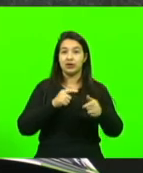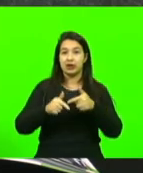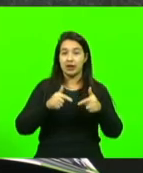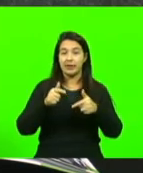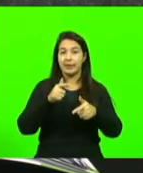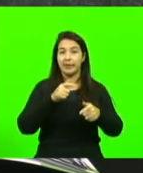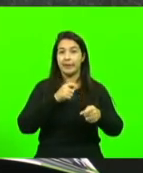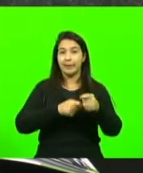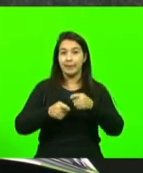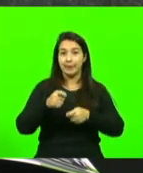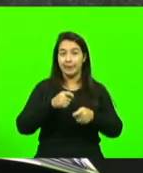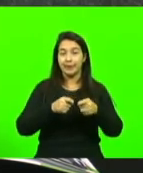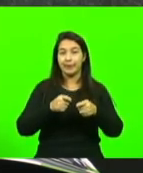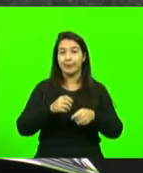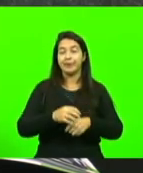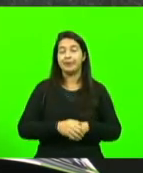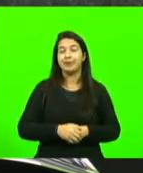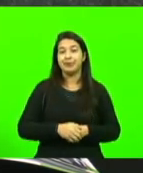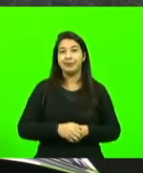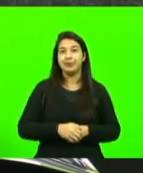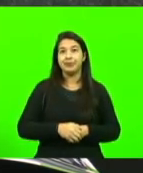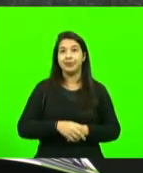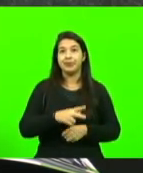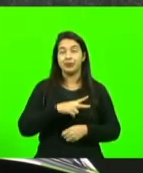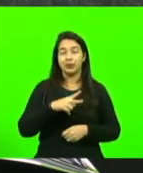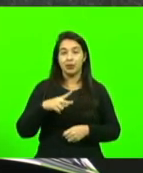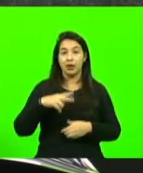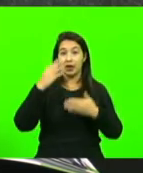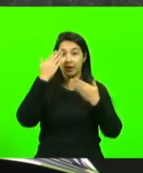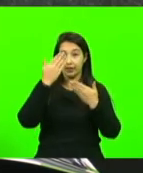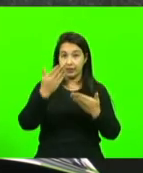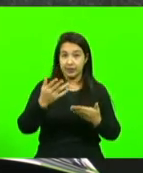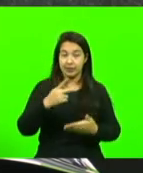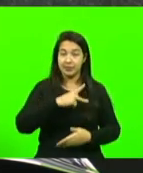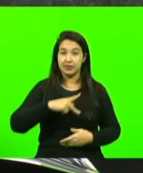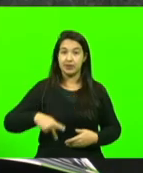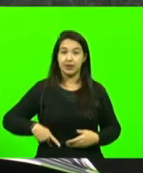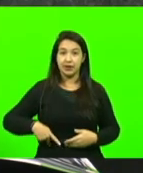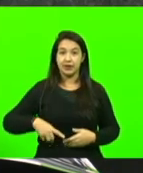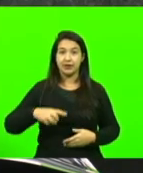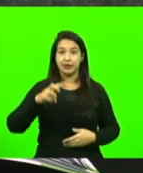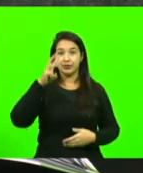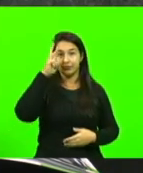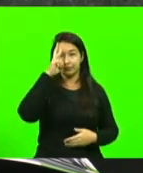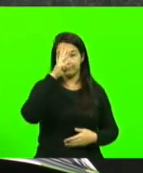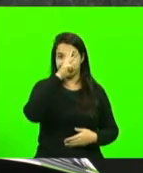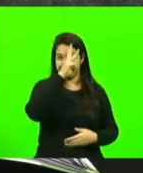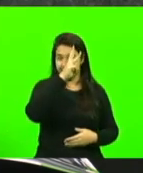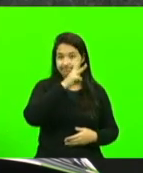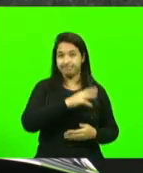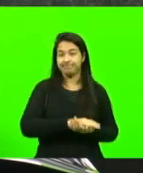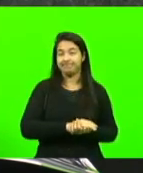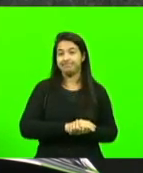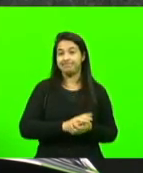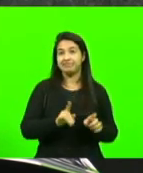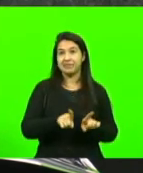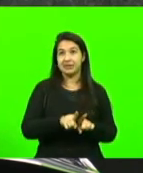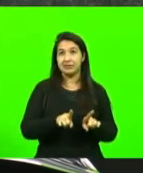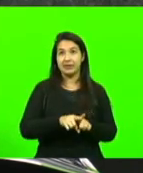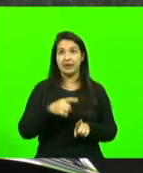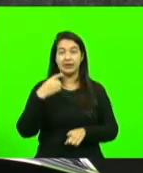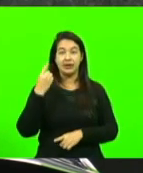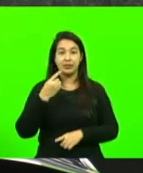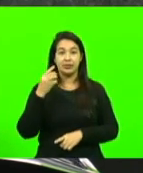presentes meu agradecimento ao presidente volney meu agradecimento ao deputado federal